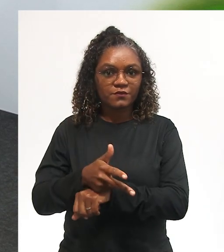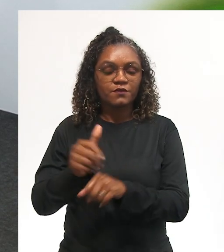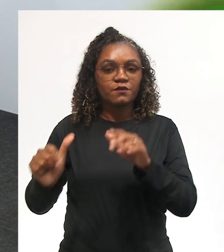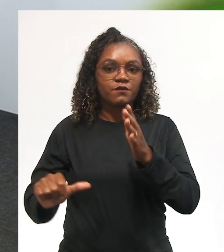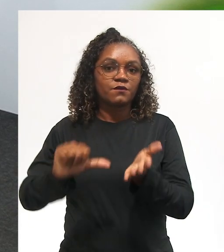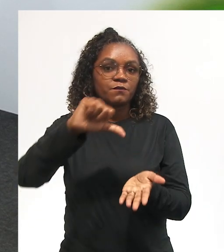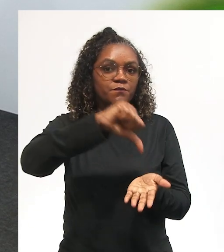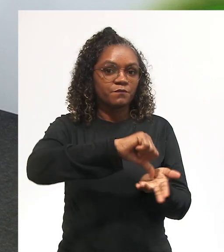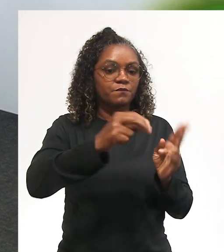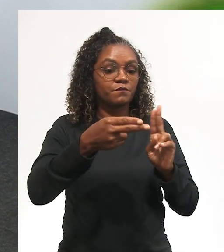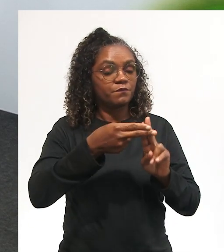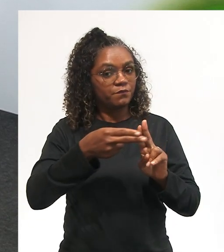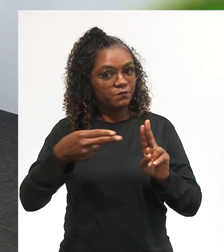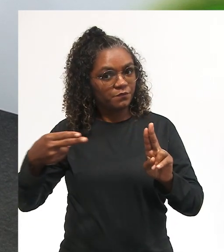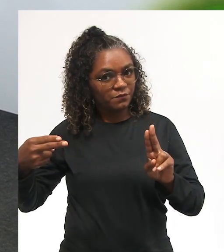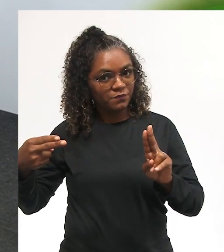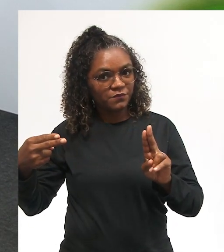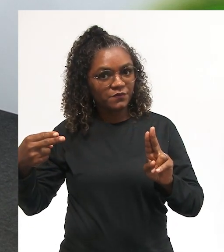em Porto Velho.